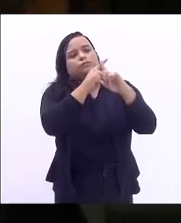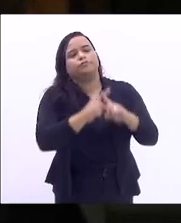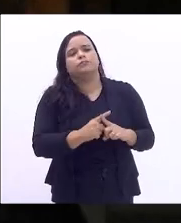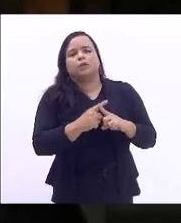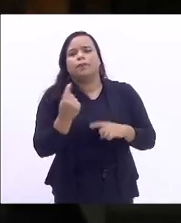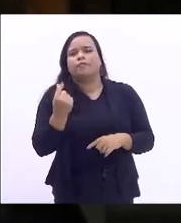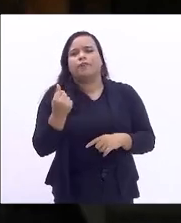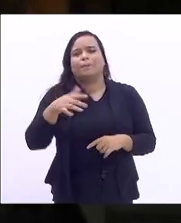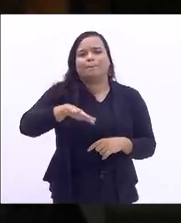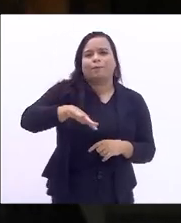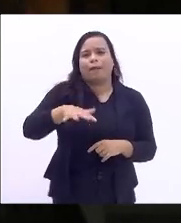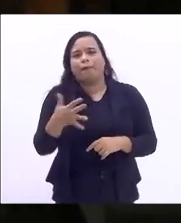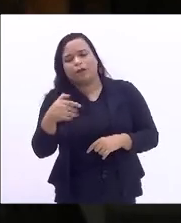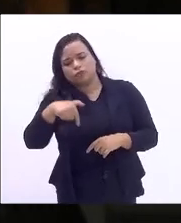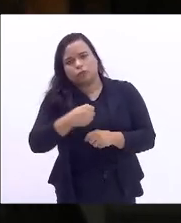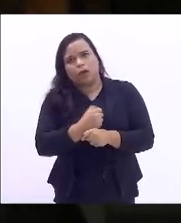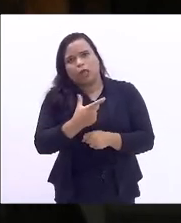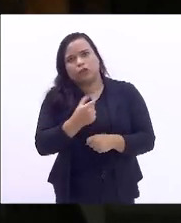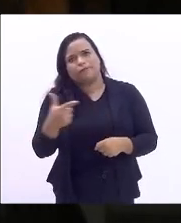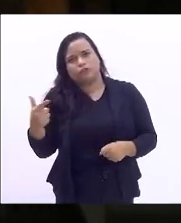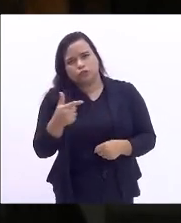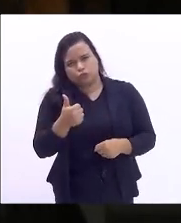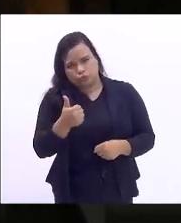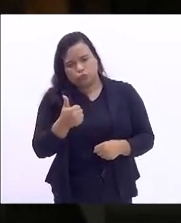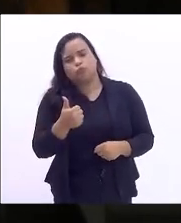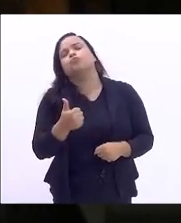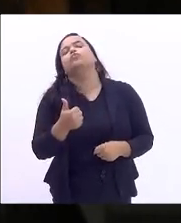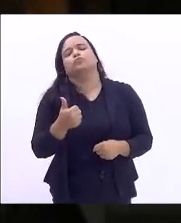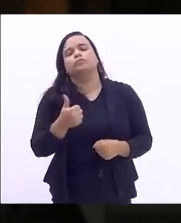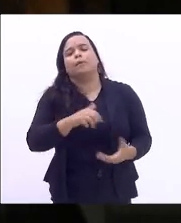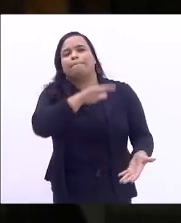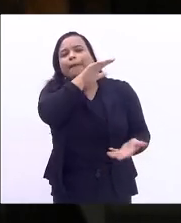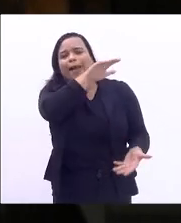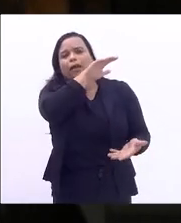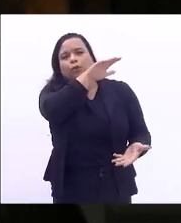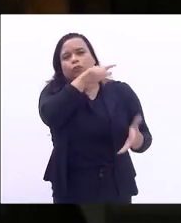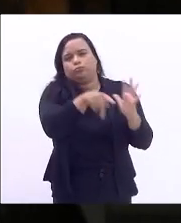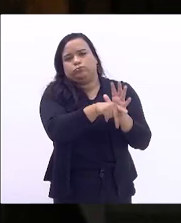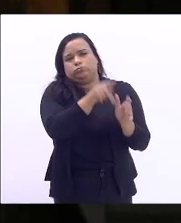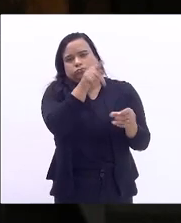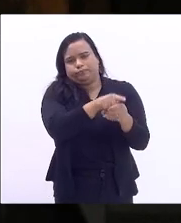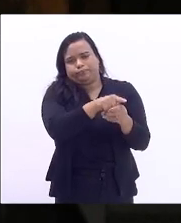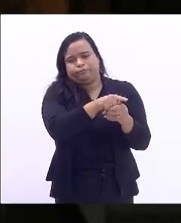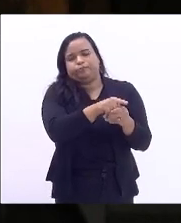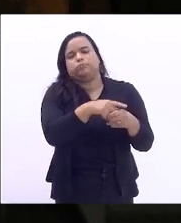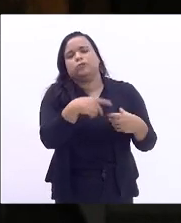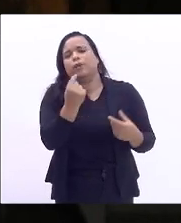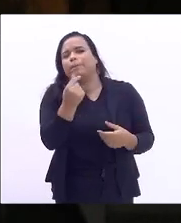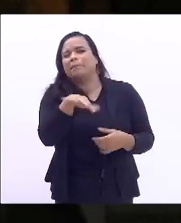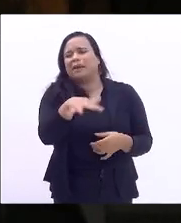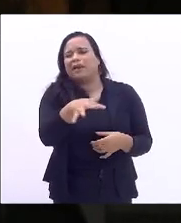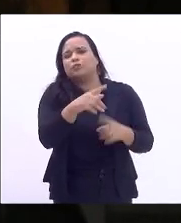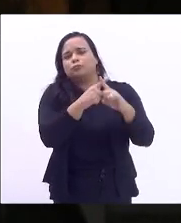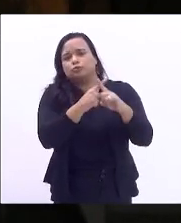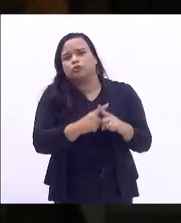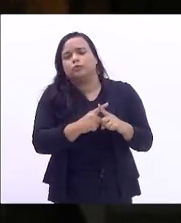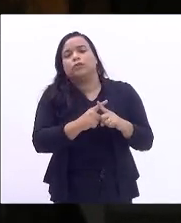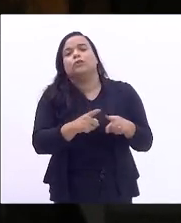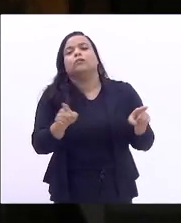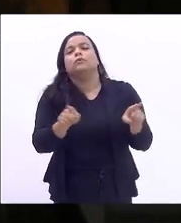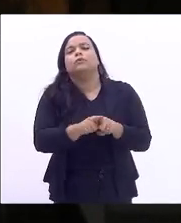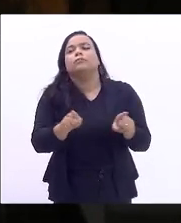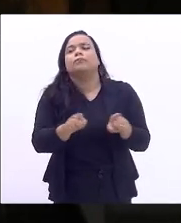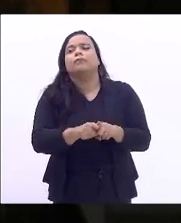médio aqui em 2021 do barril de petróleo o e pelo